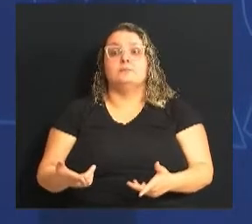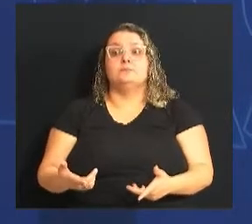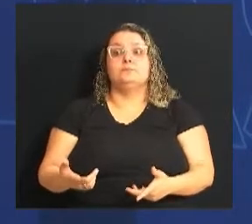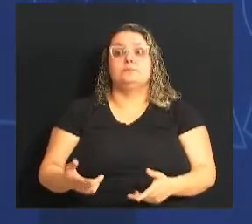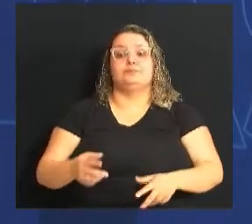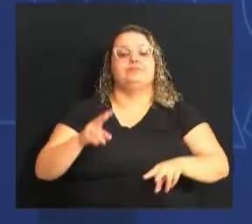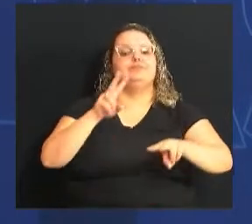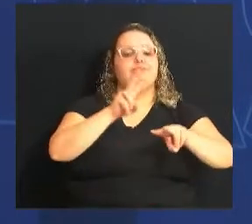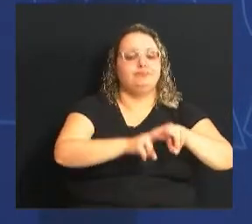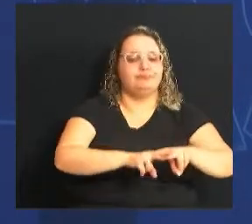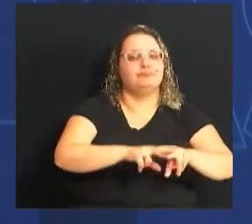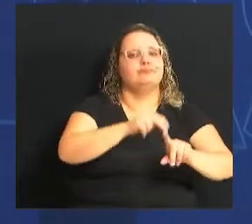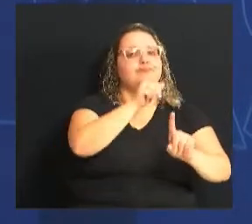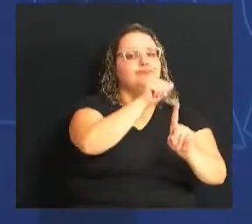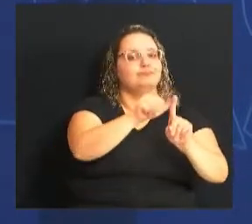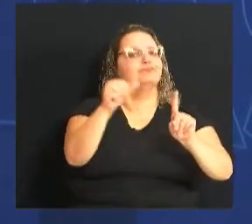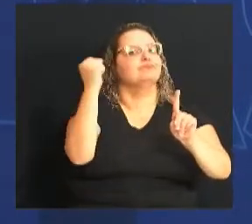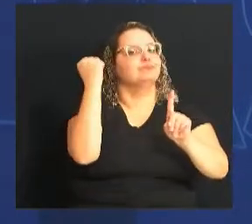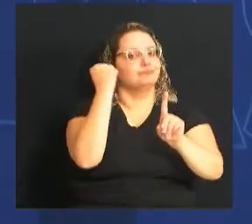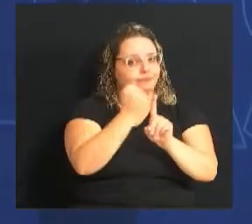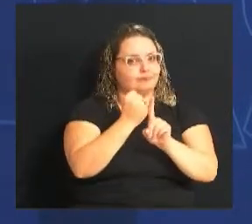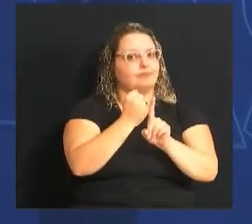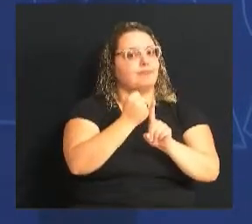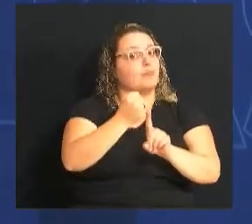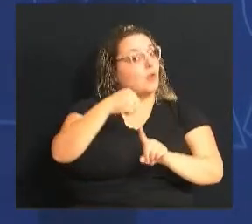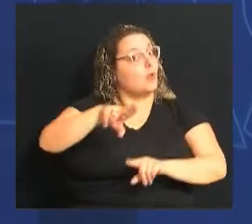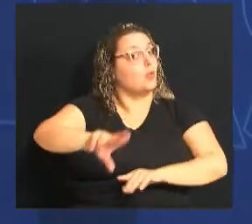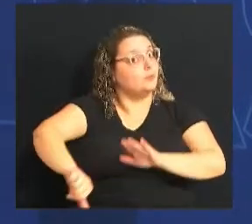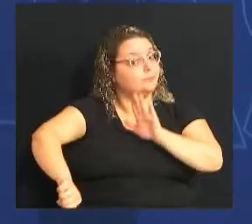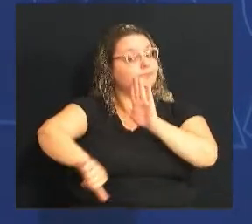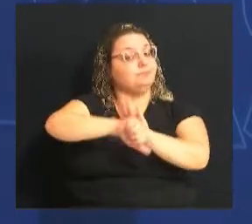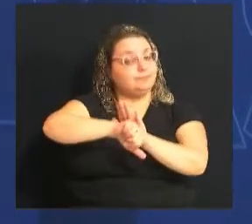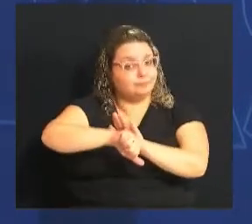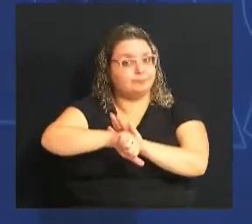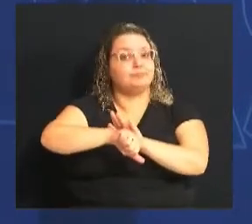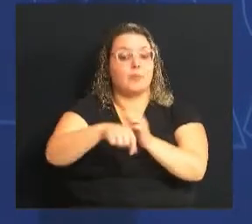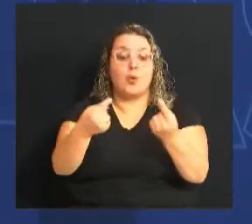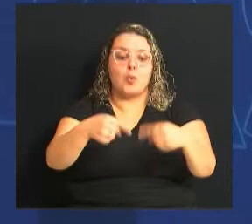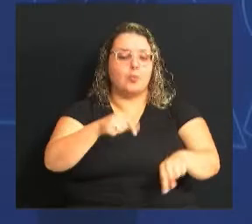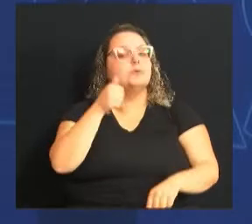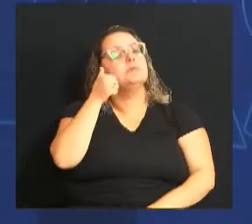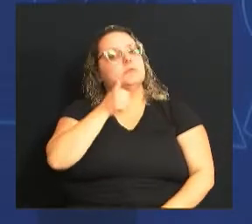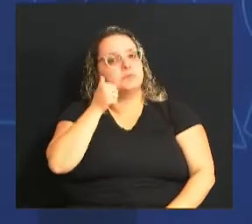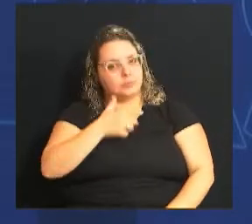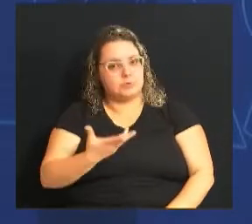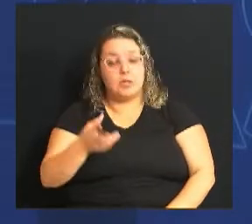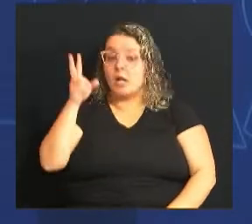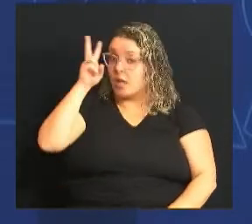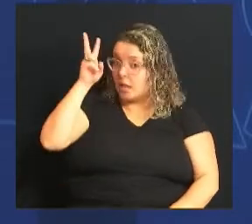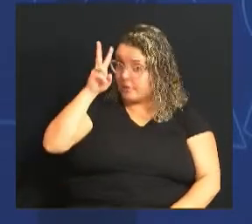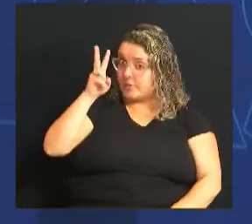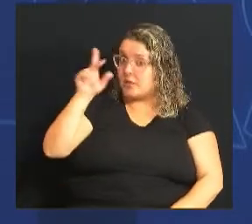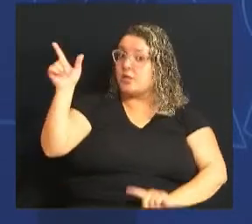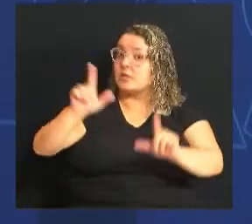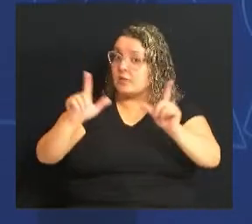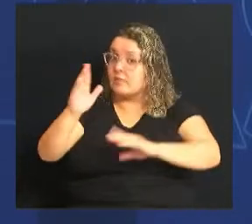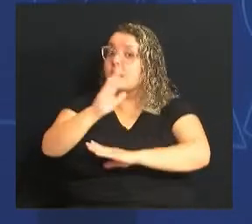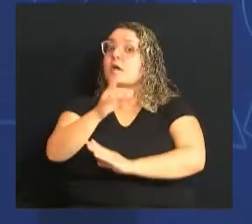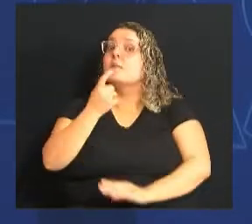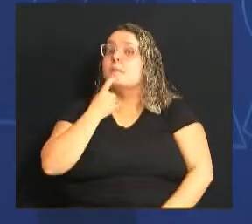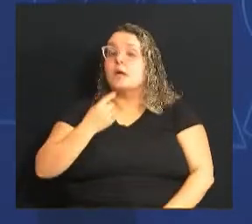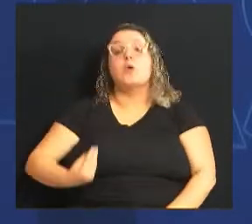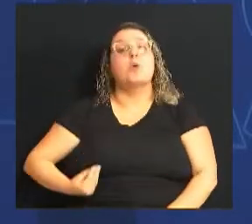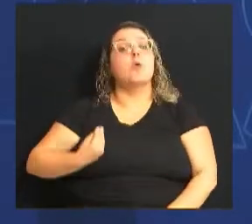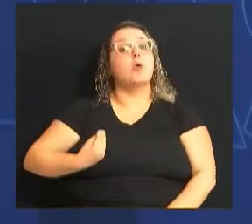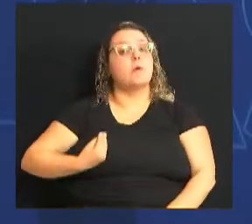por feminicídio ou crimes praticados contra as mulheres. Lembrando, TV Câmara Campinas transmite